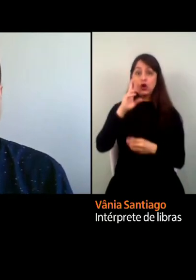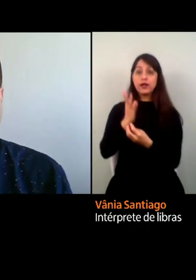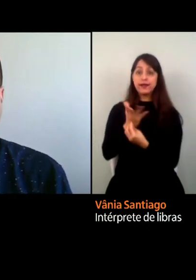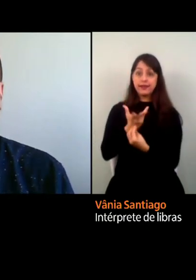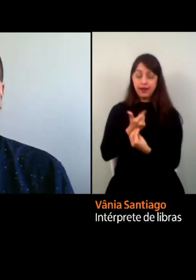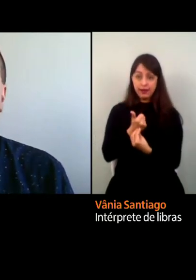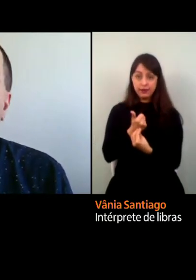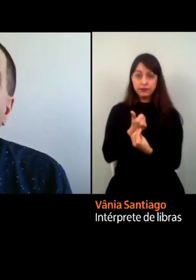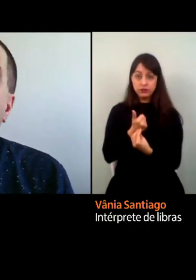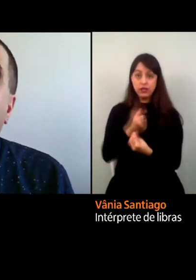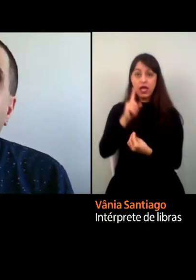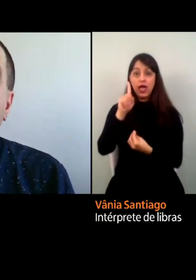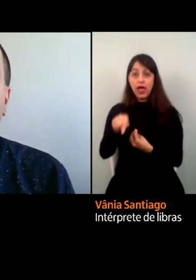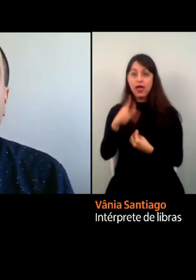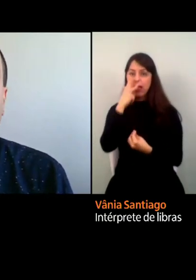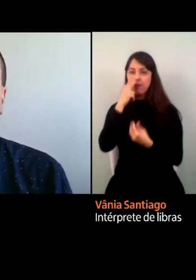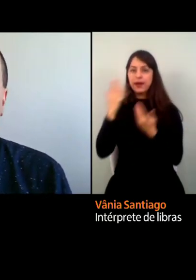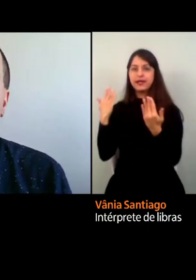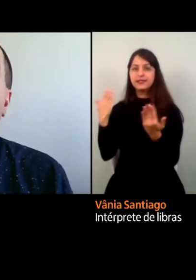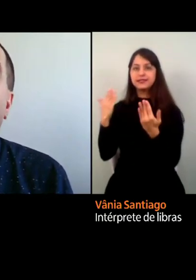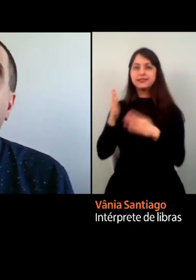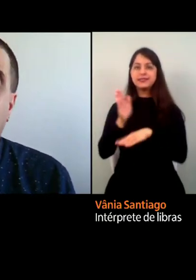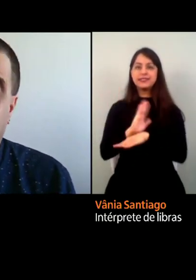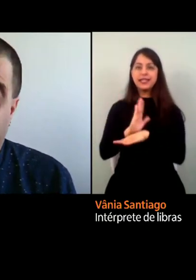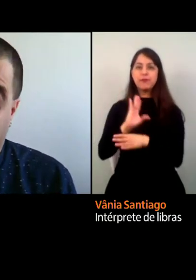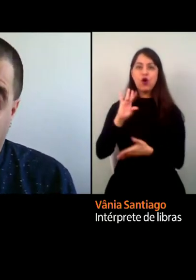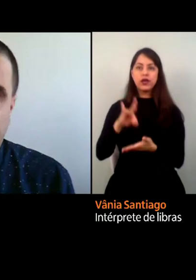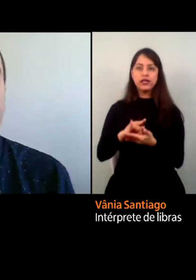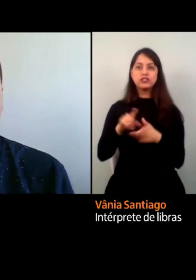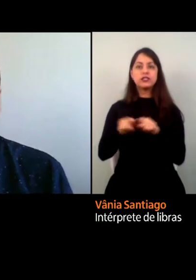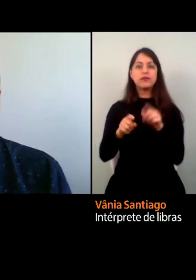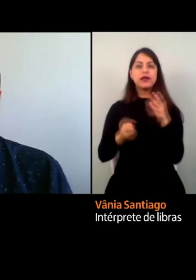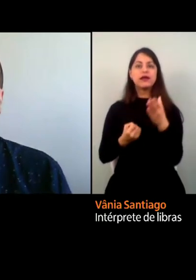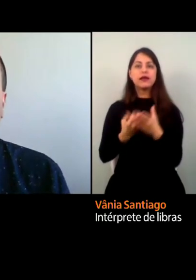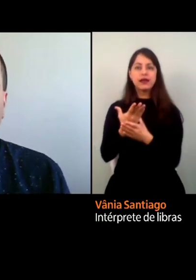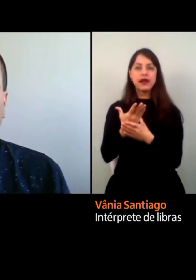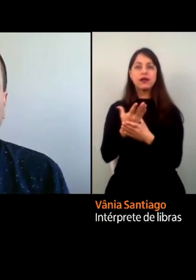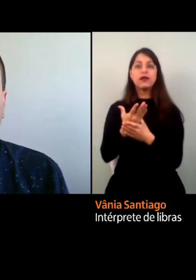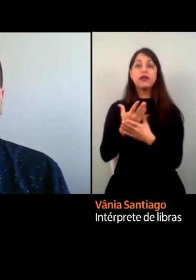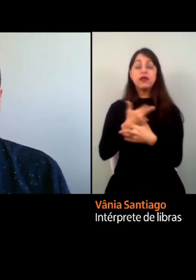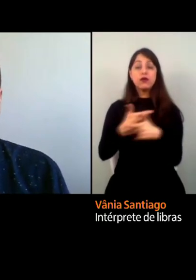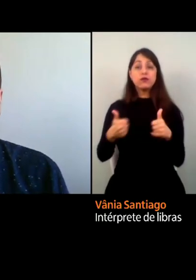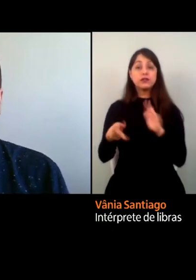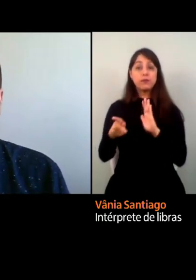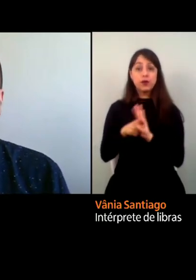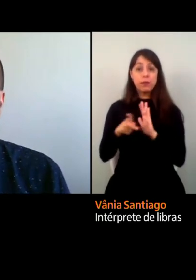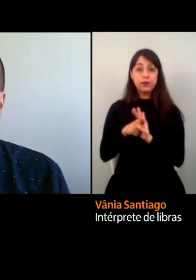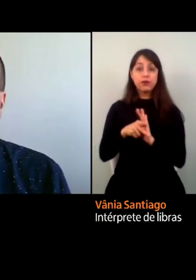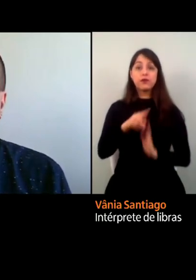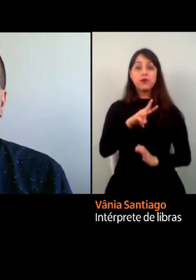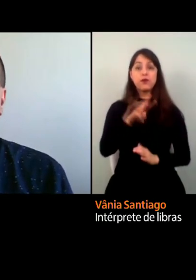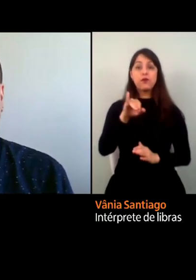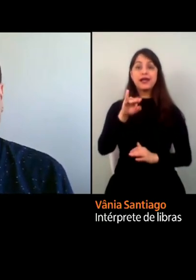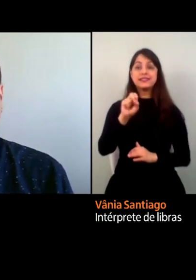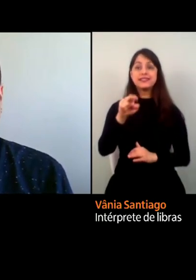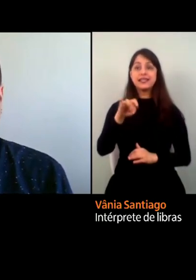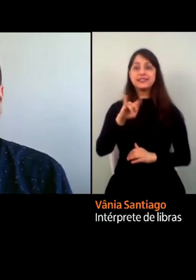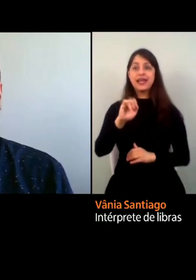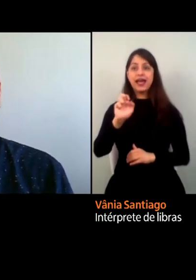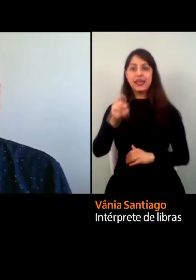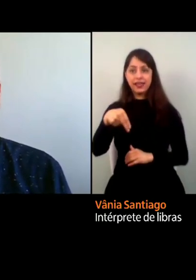das origens e a montagem de atrações de Eisenstein. Warburg chamou seu